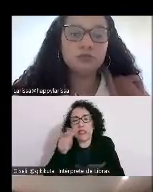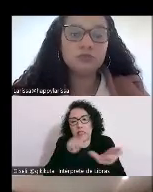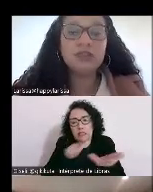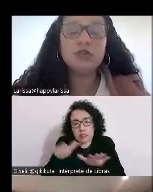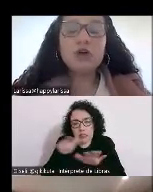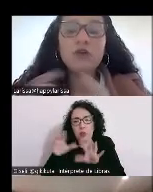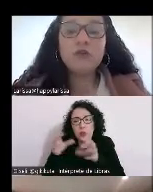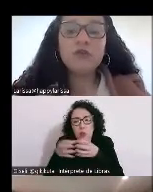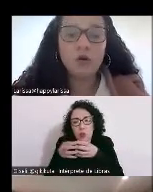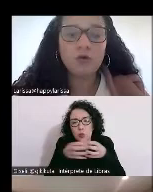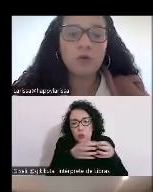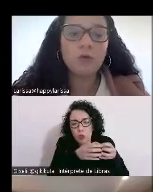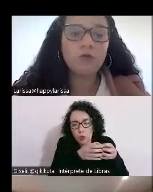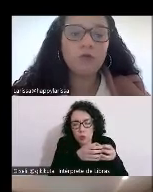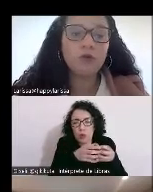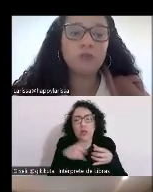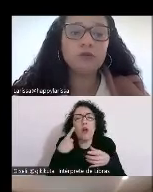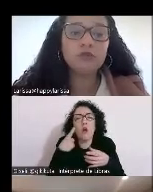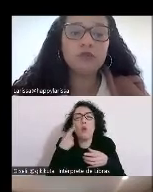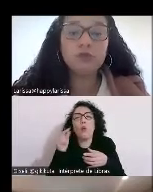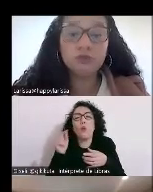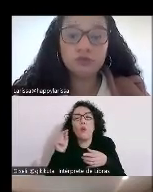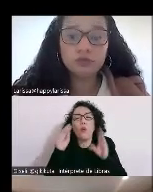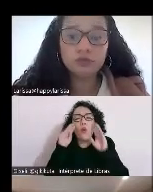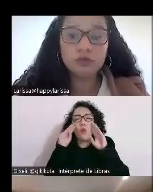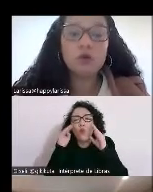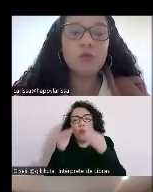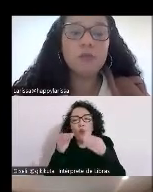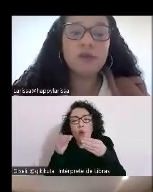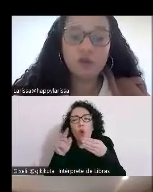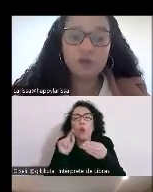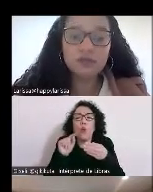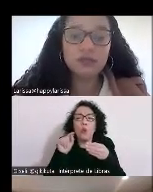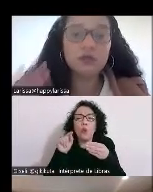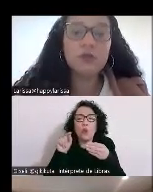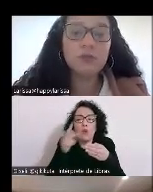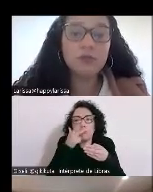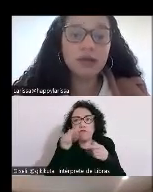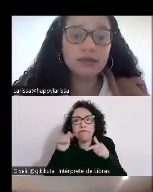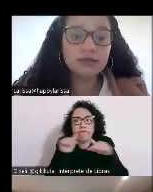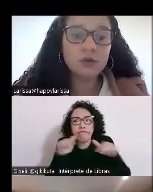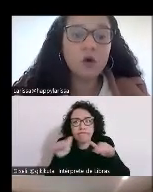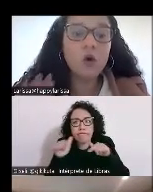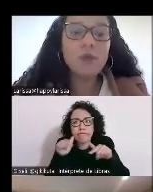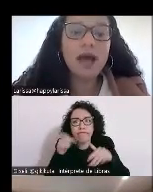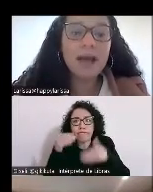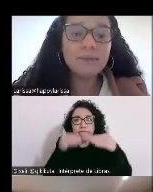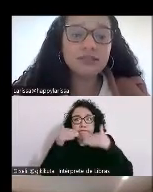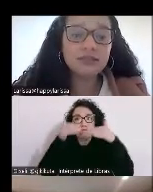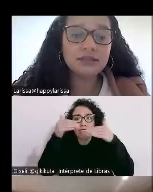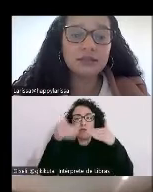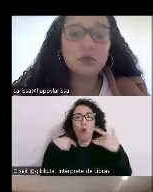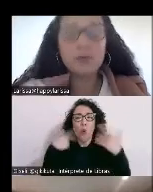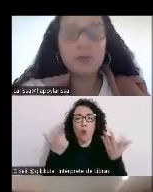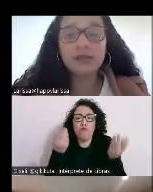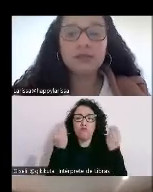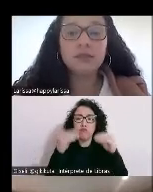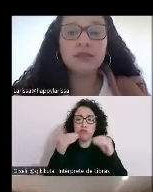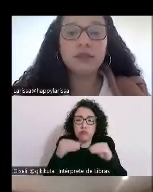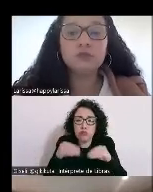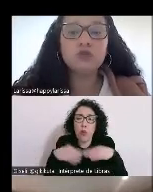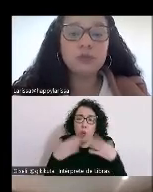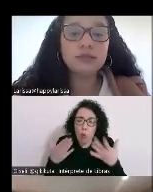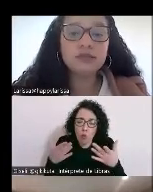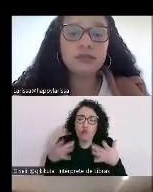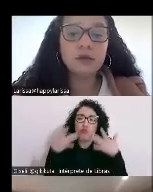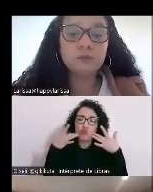grupos. E qual é o foco? O foco é produzir um produto, uma performance, uma publicação ou uma apresentação. Ali também